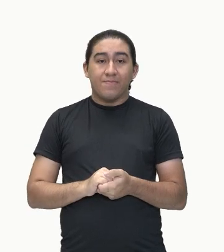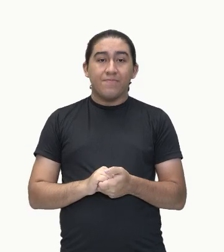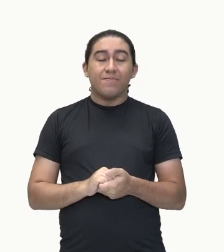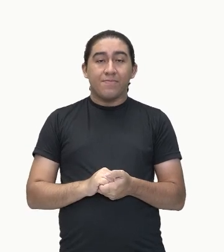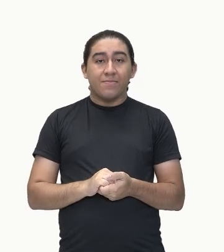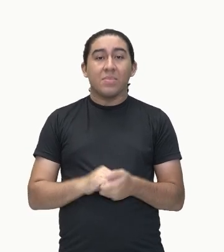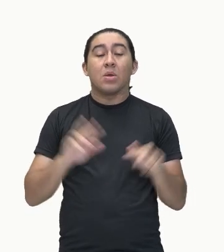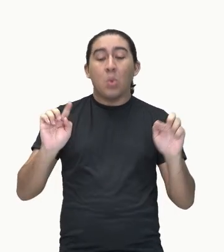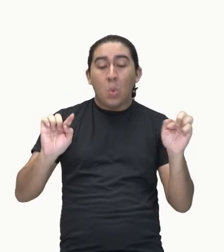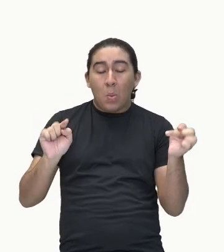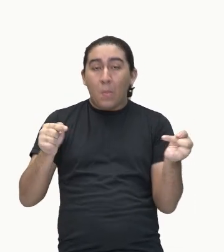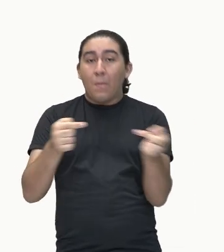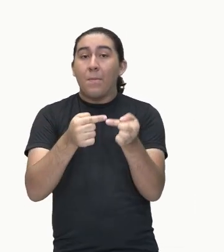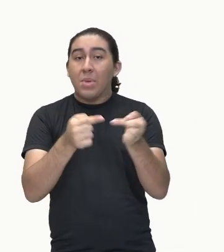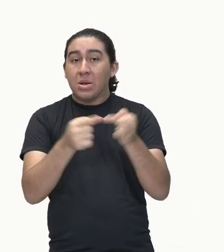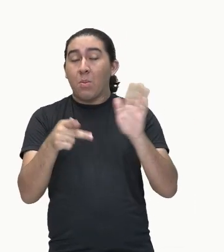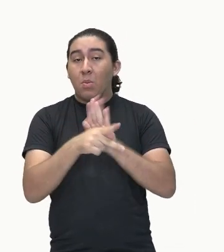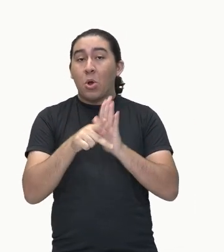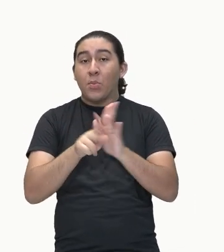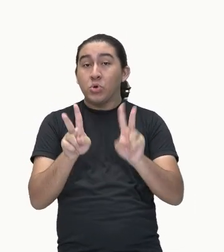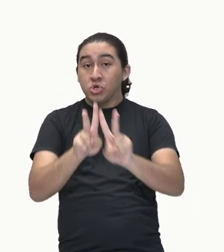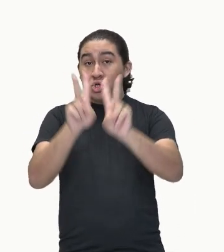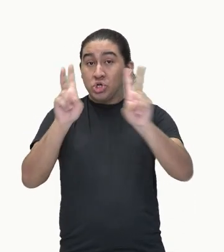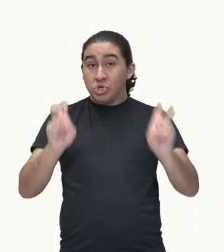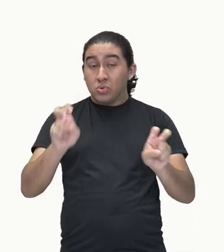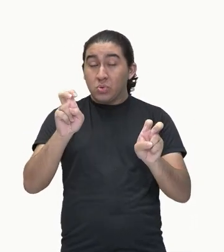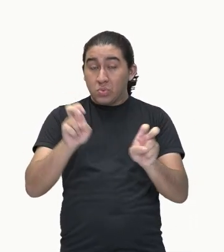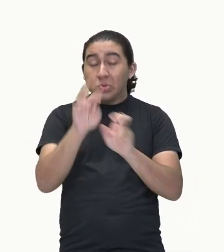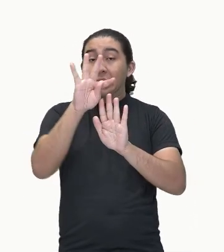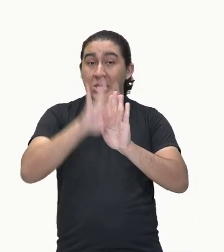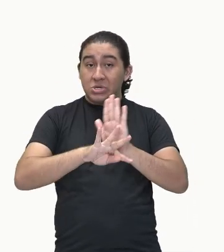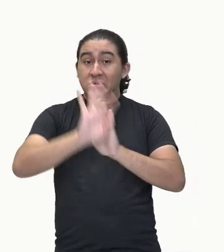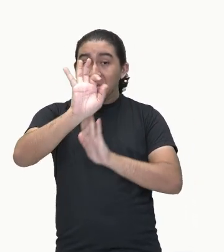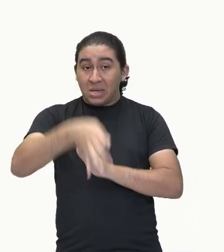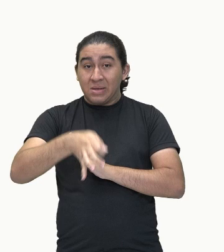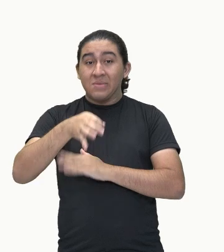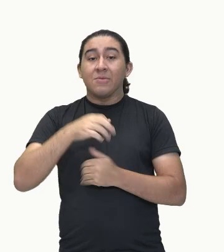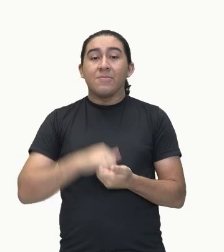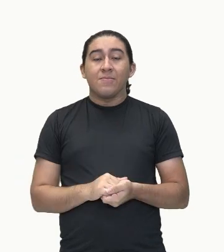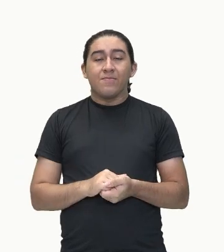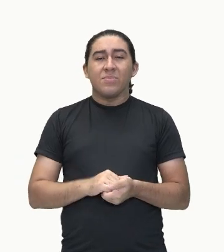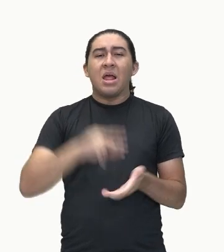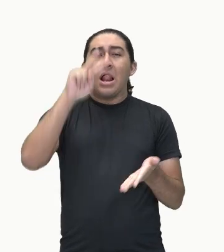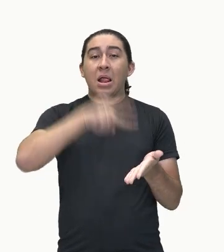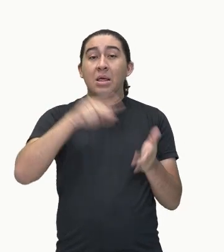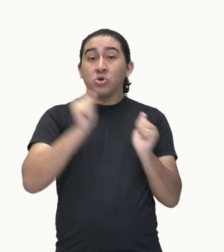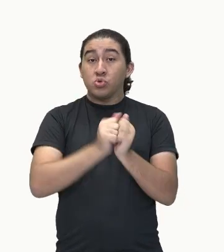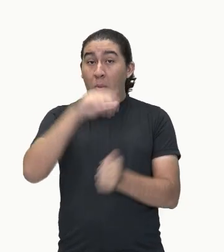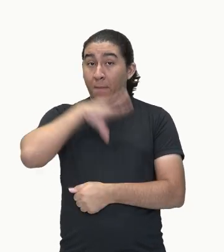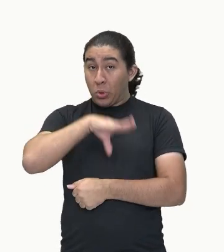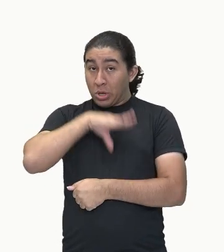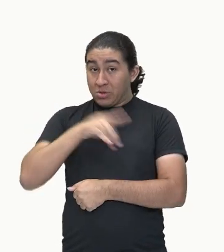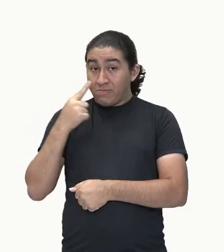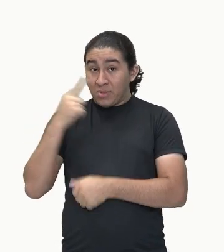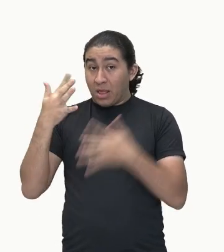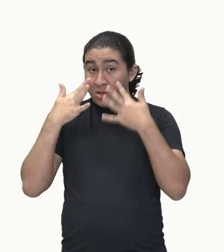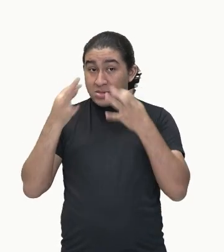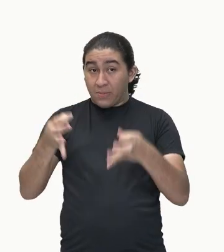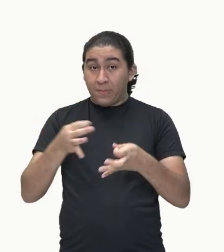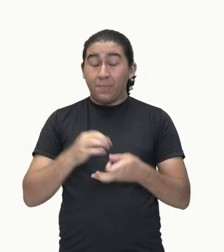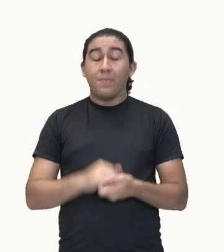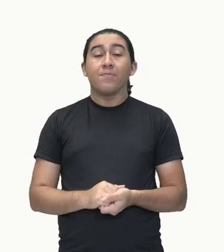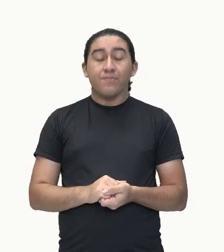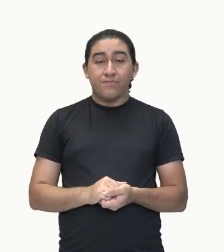exatamente ao título do nosso texto, ok? E leiam comigo. A